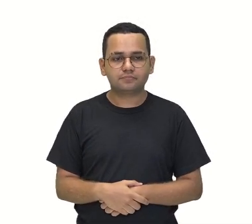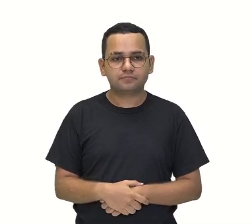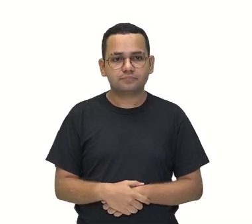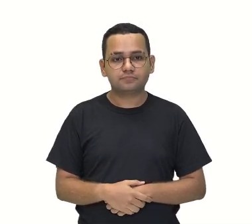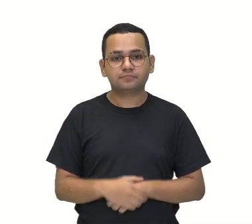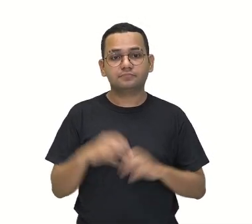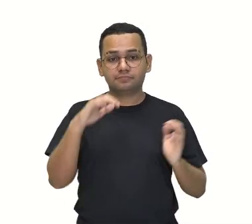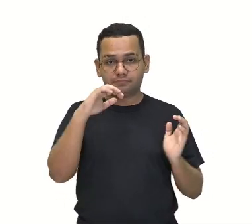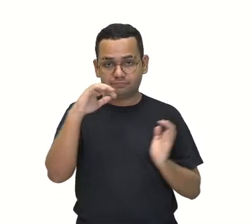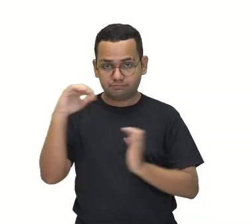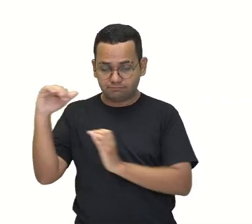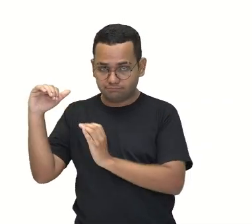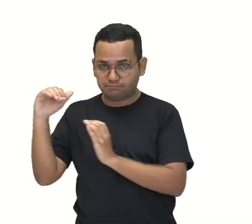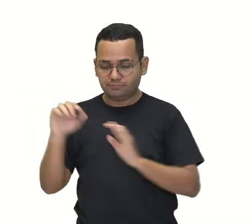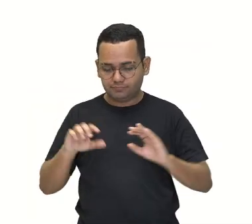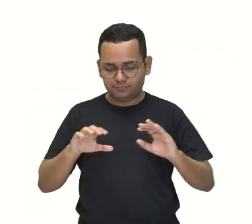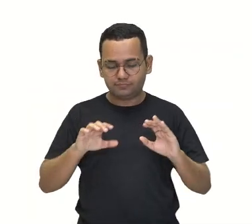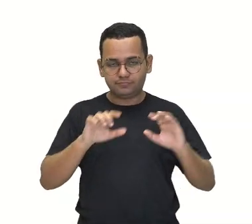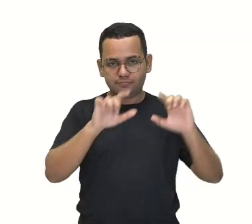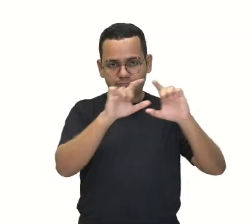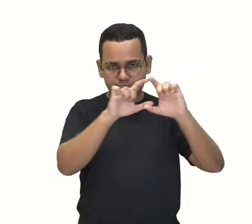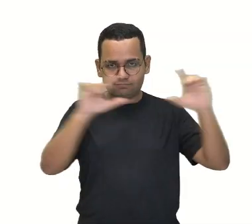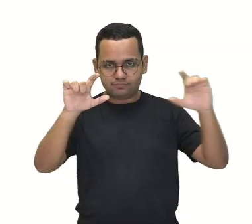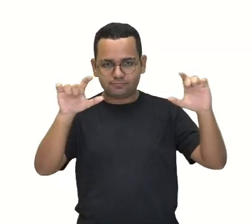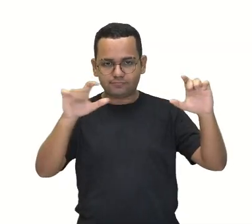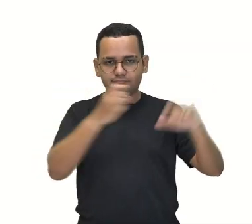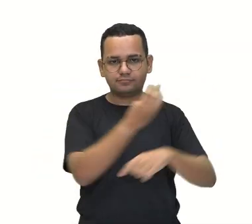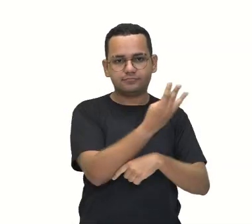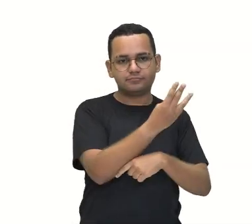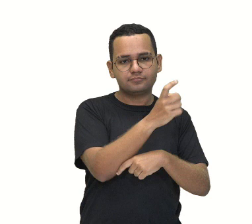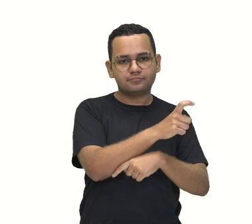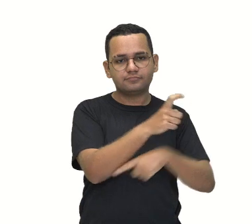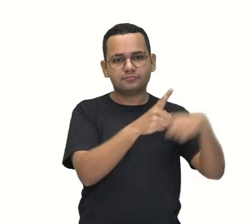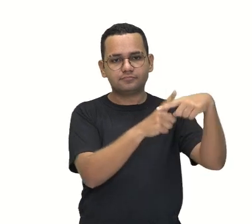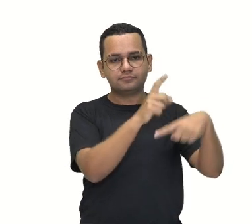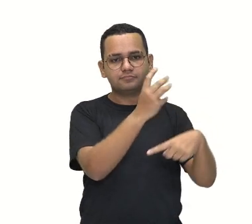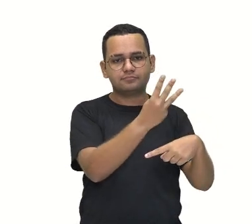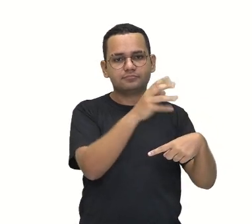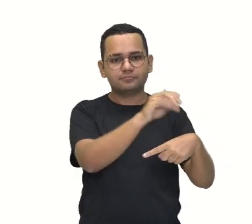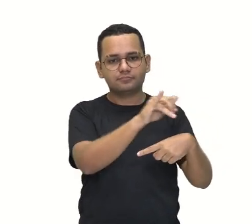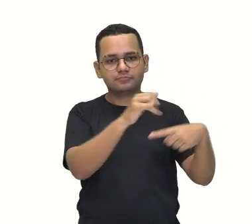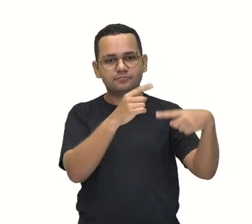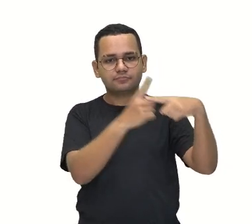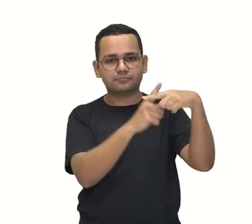para a gente continuar na linha de baixo, olha só. Então nós vamos ter aqui